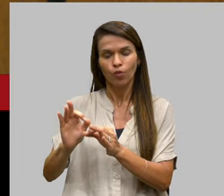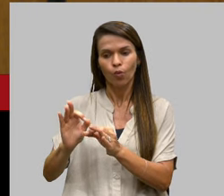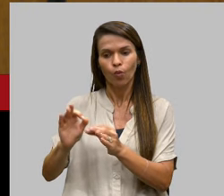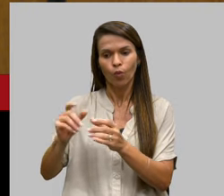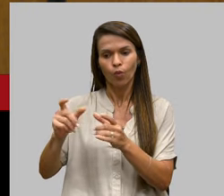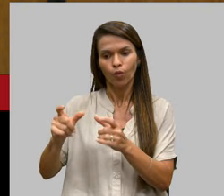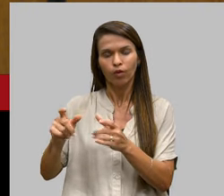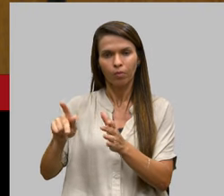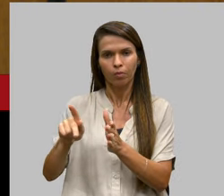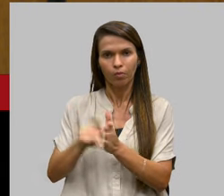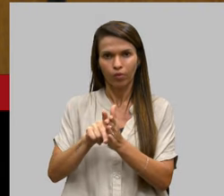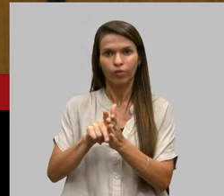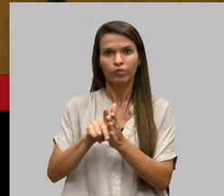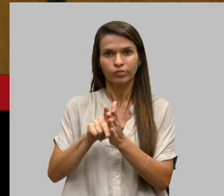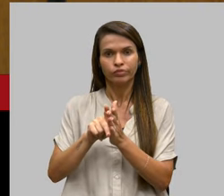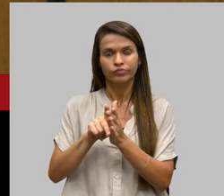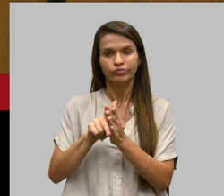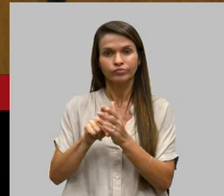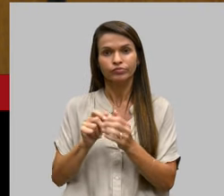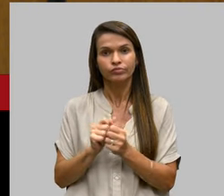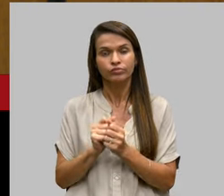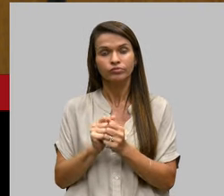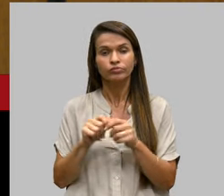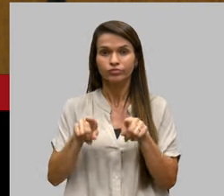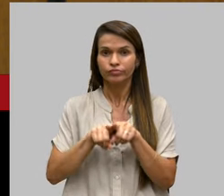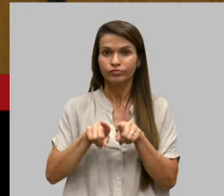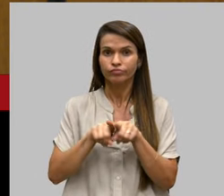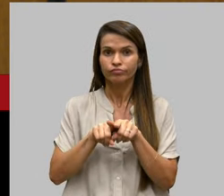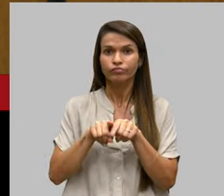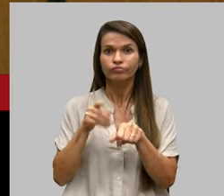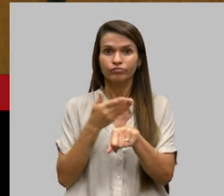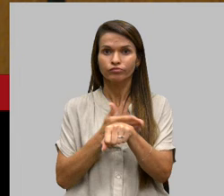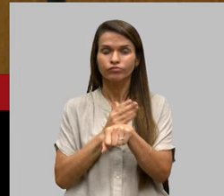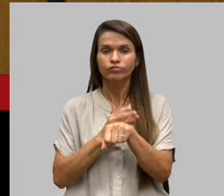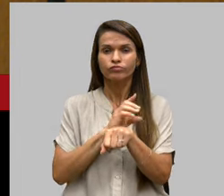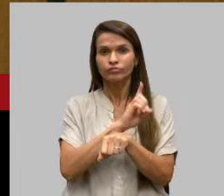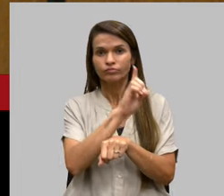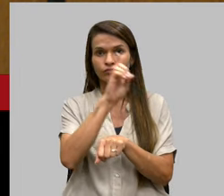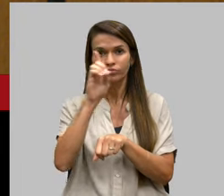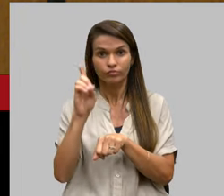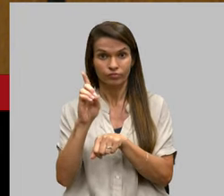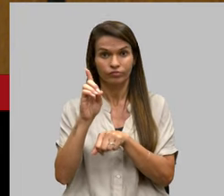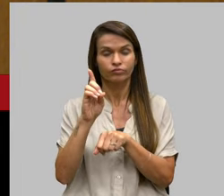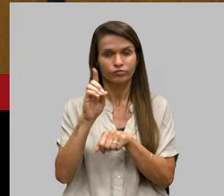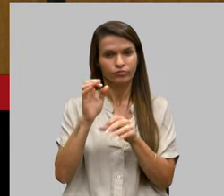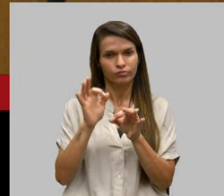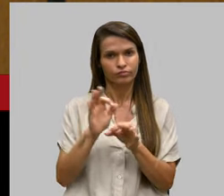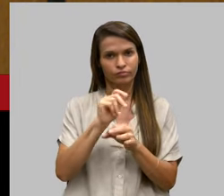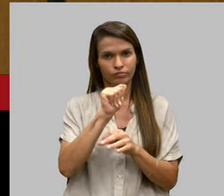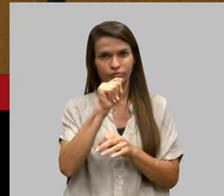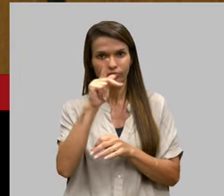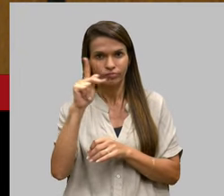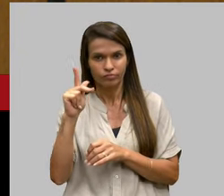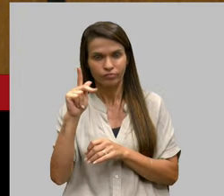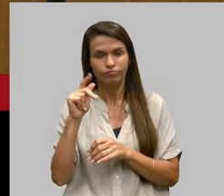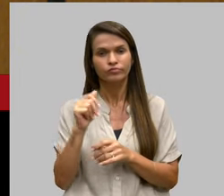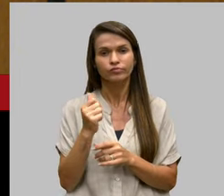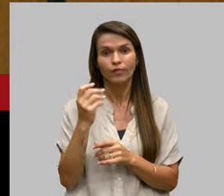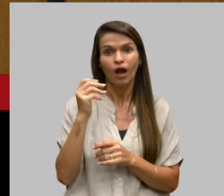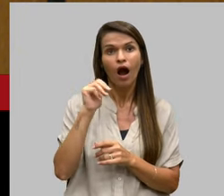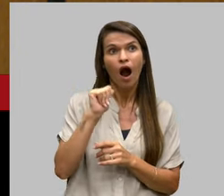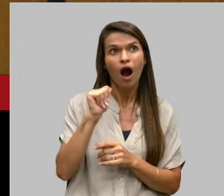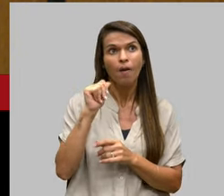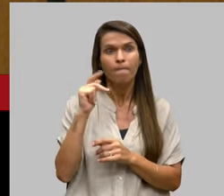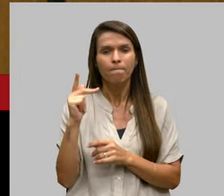previdência e eventualmente até exercitar a data de de aposentadoria se ele aposentasse naquele dia quanto que ele